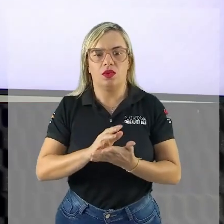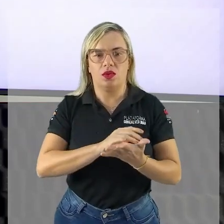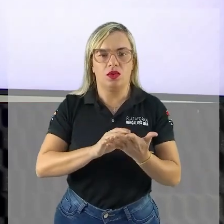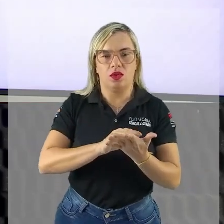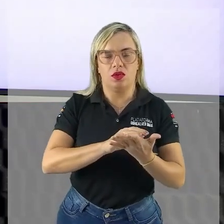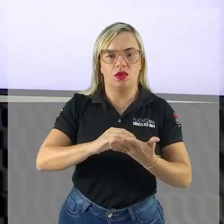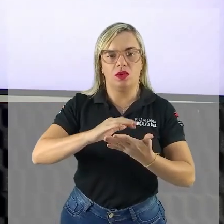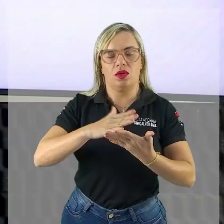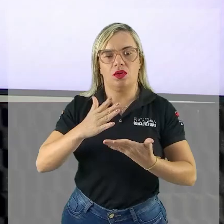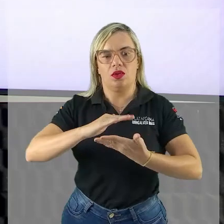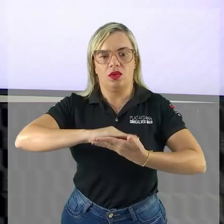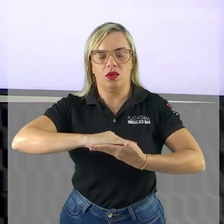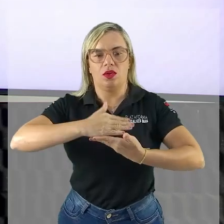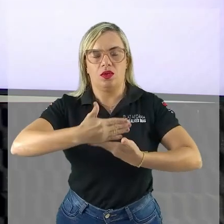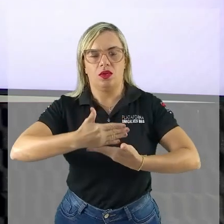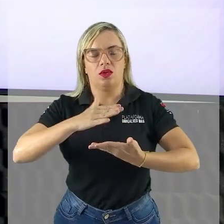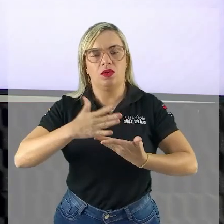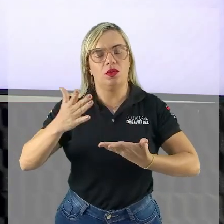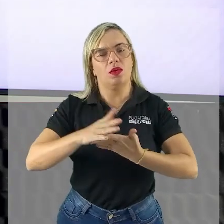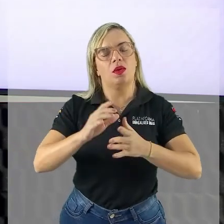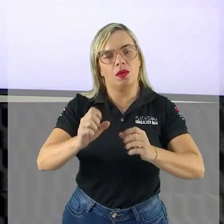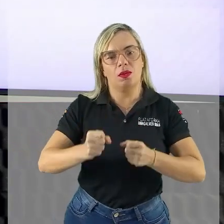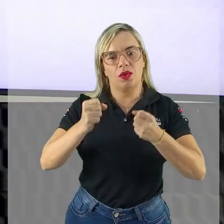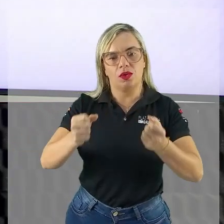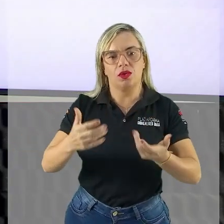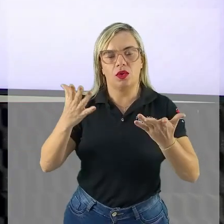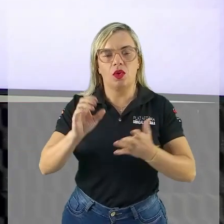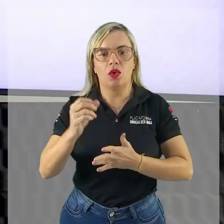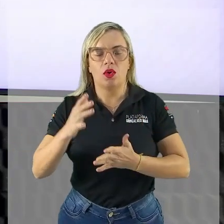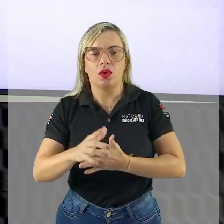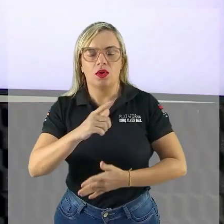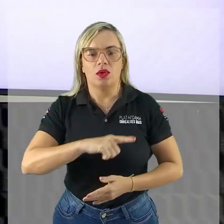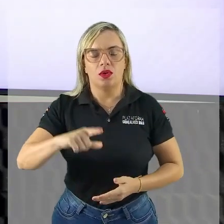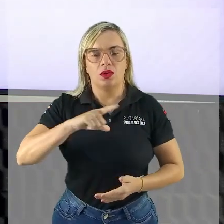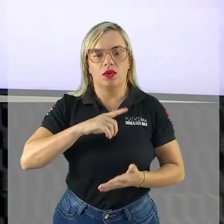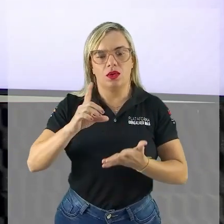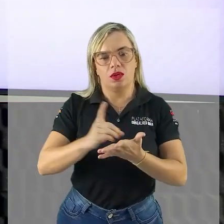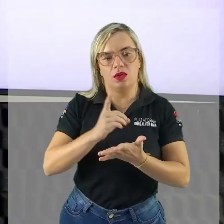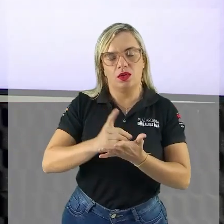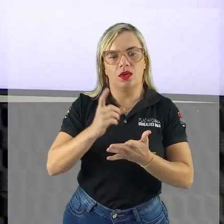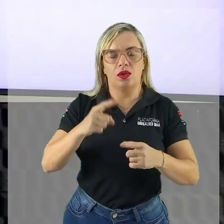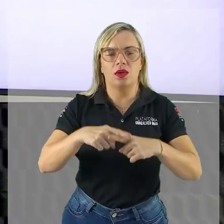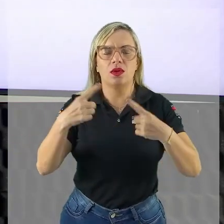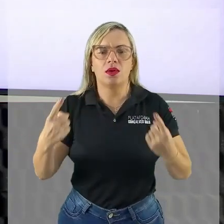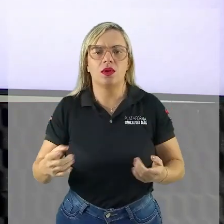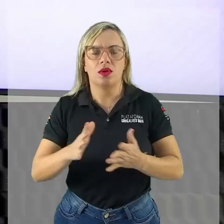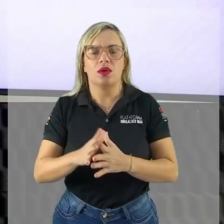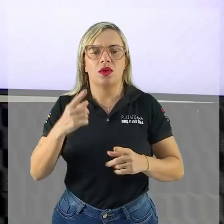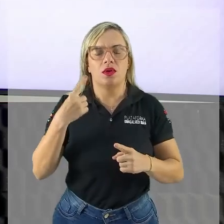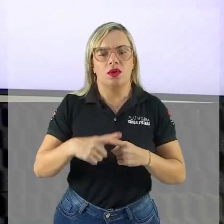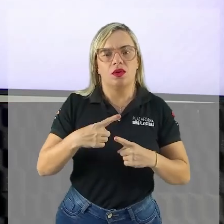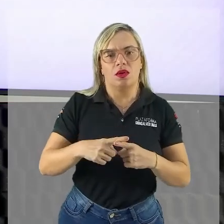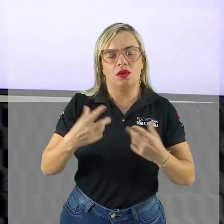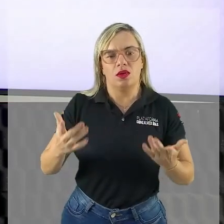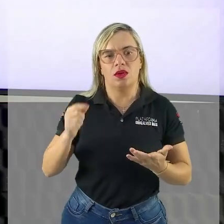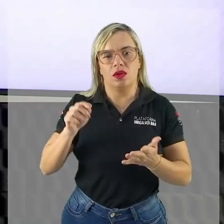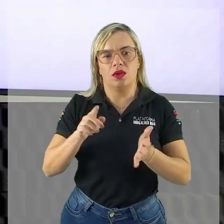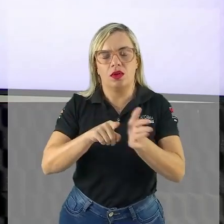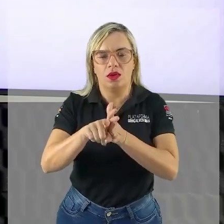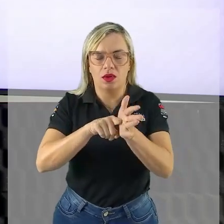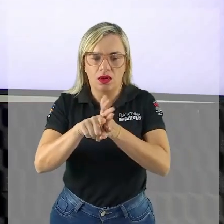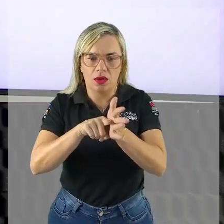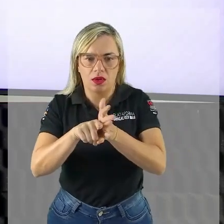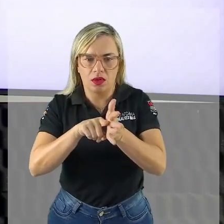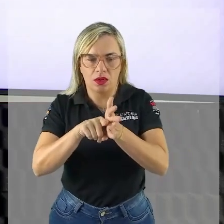seu computador, você pode e deve ter um dicionário. Mas por quê, Jim? Justamente para você